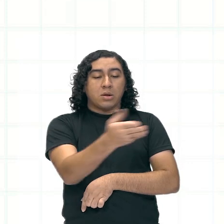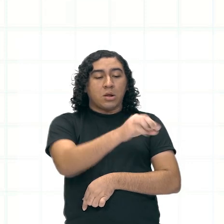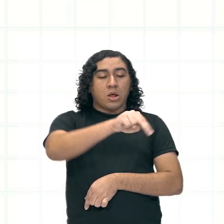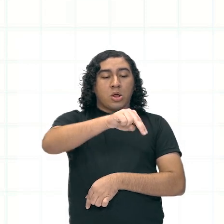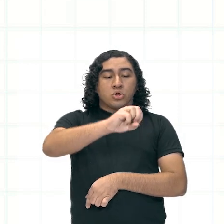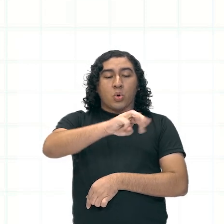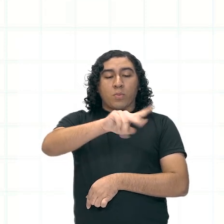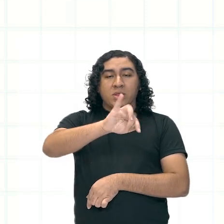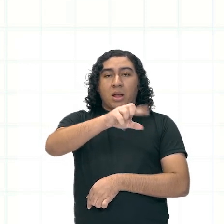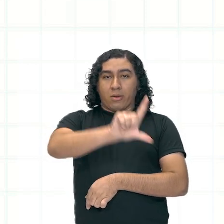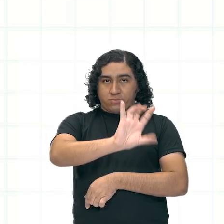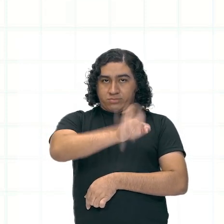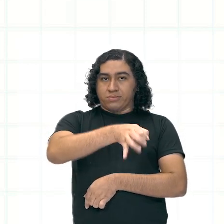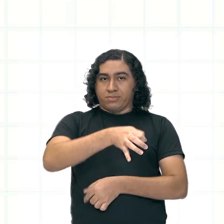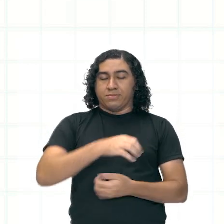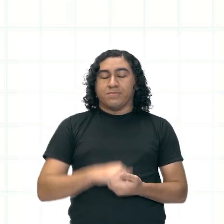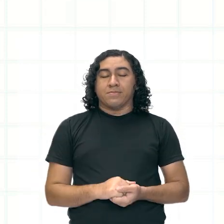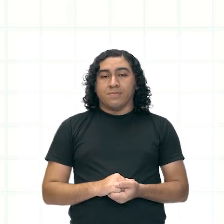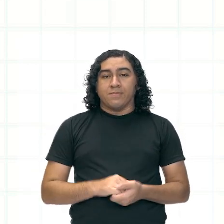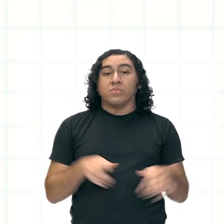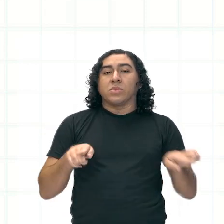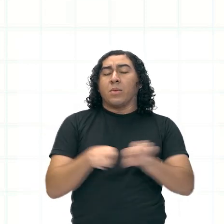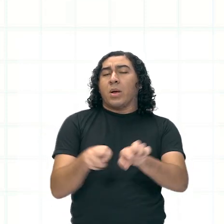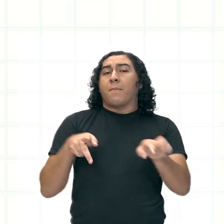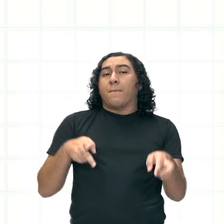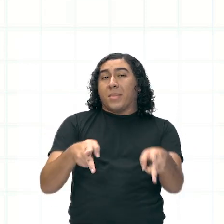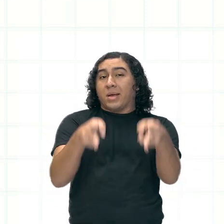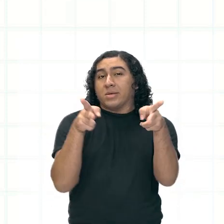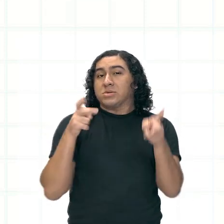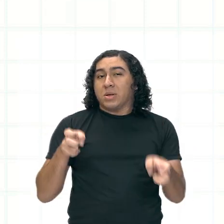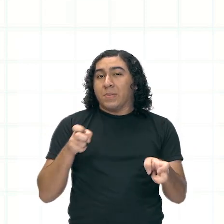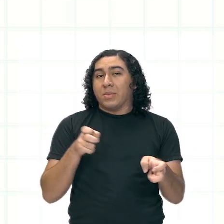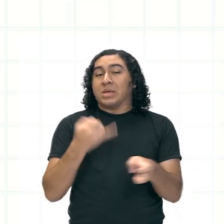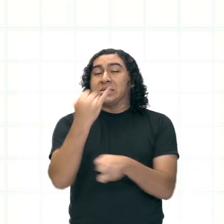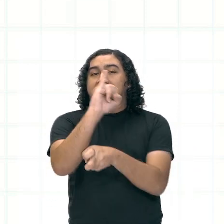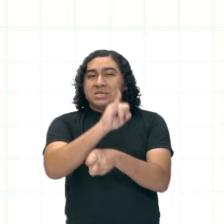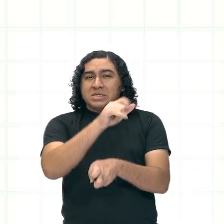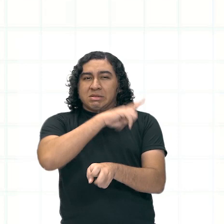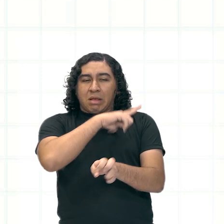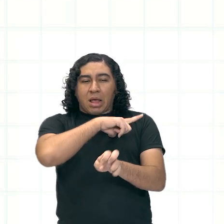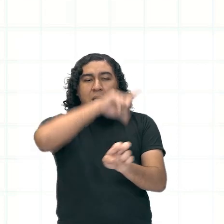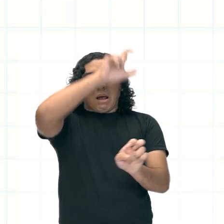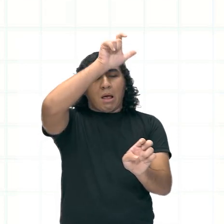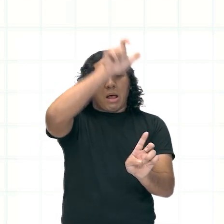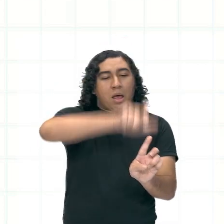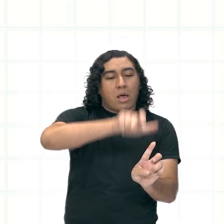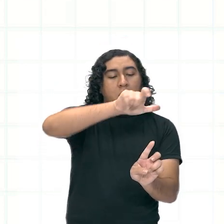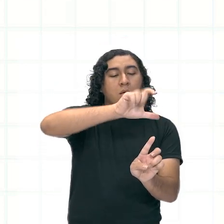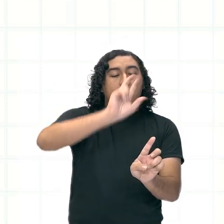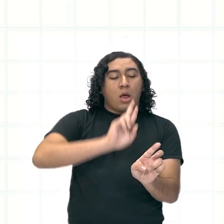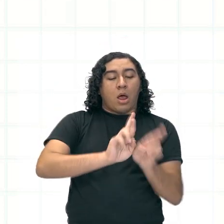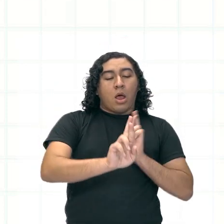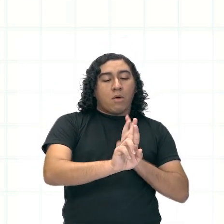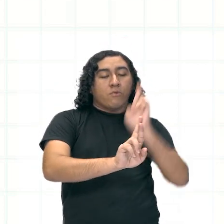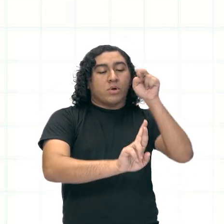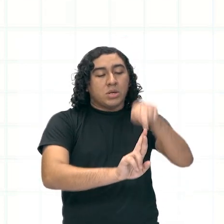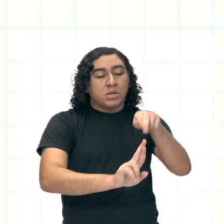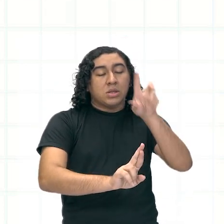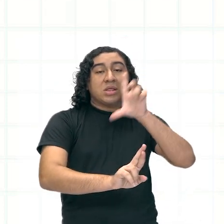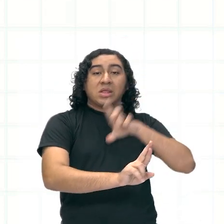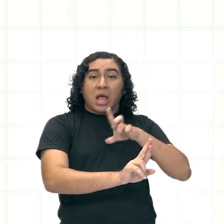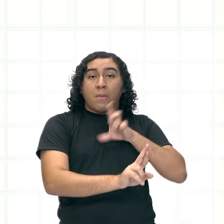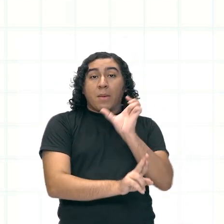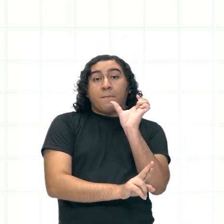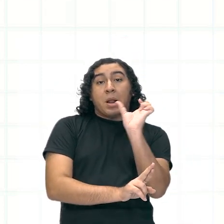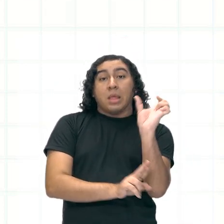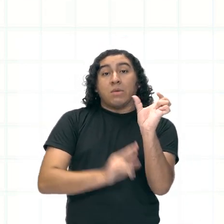sujeito, ok? E percebo que todo sujeito, ele possui sempre uma palavra mais importante, uma palavra